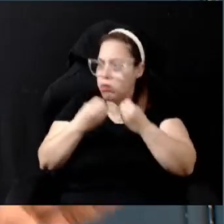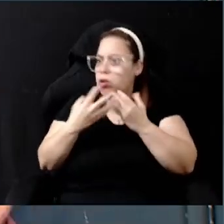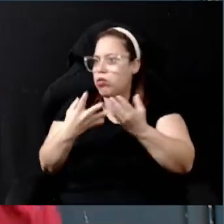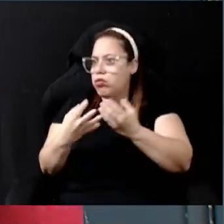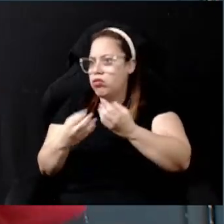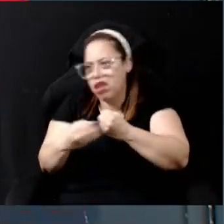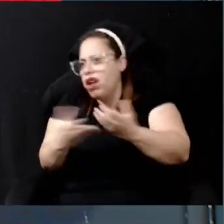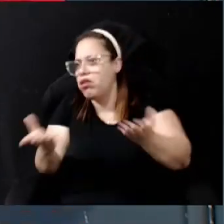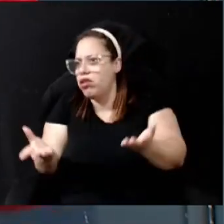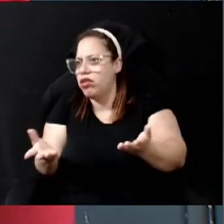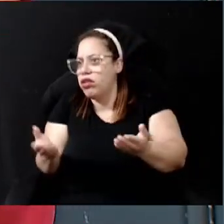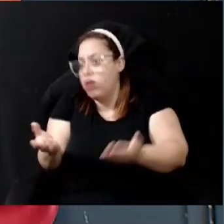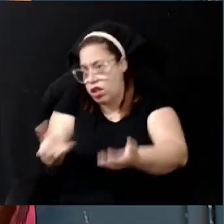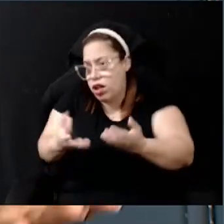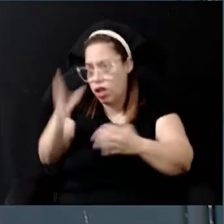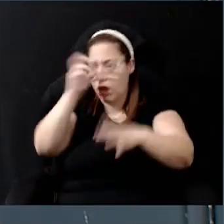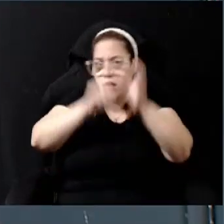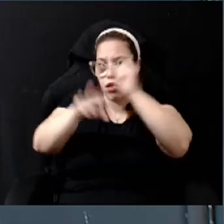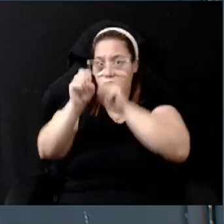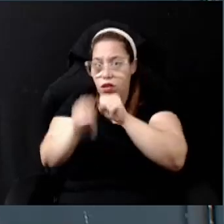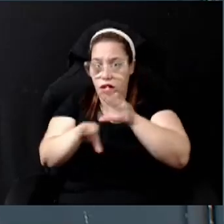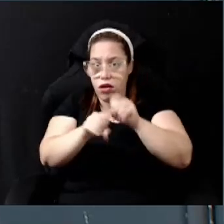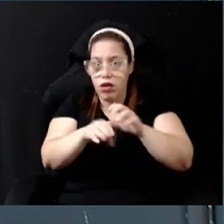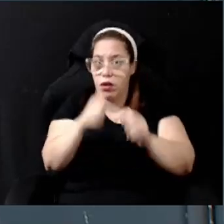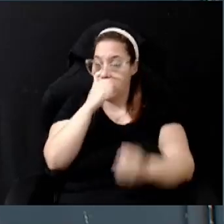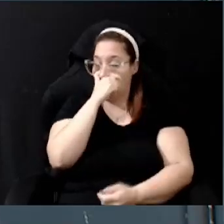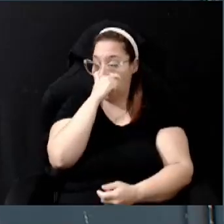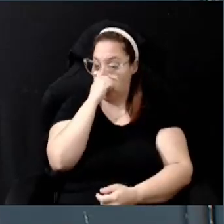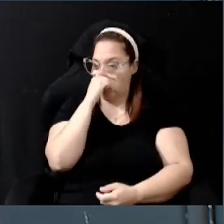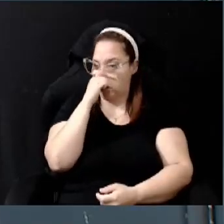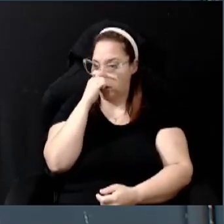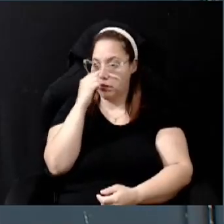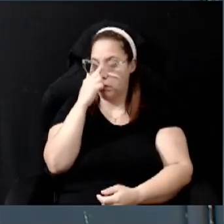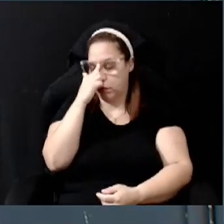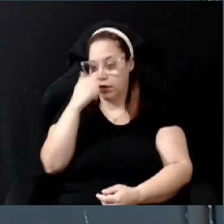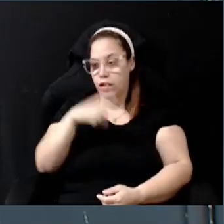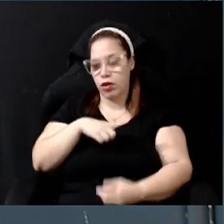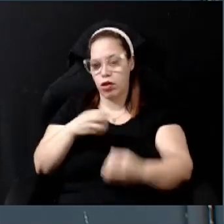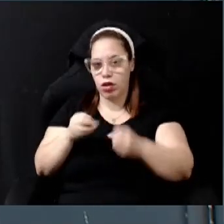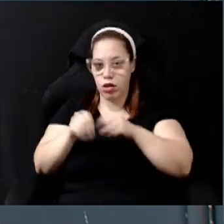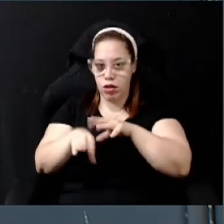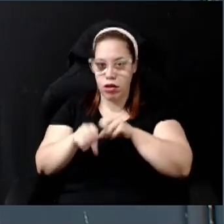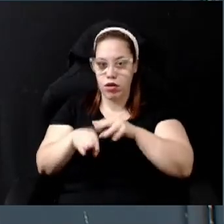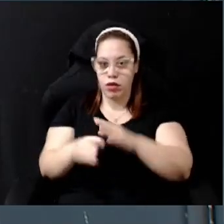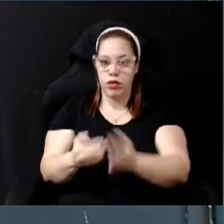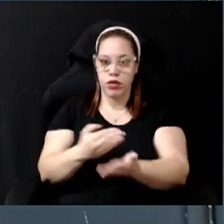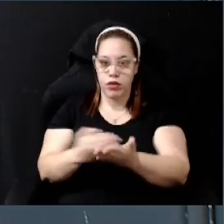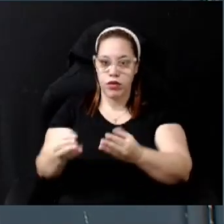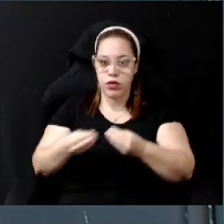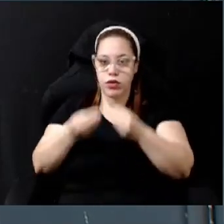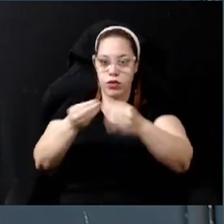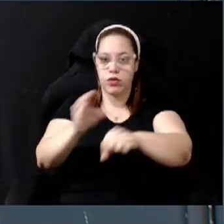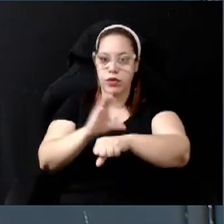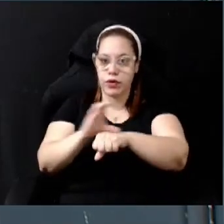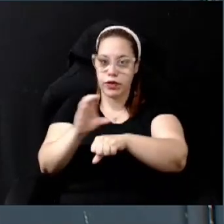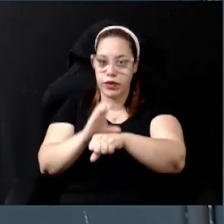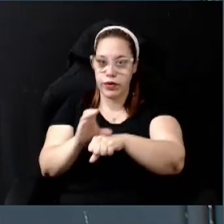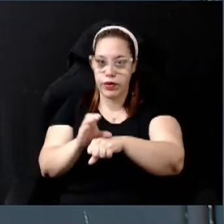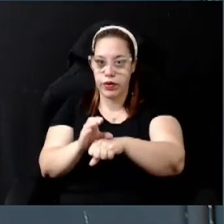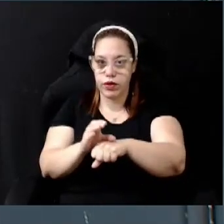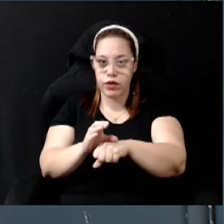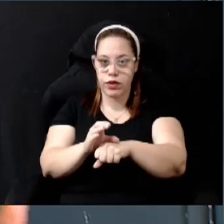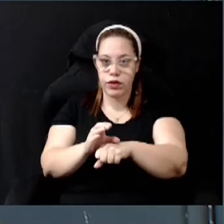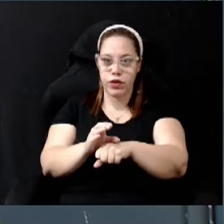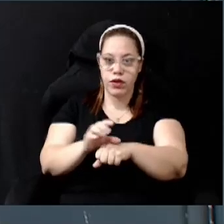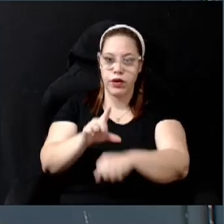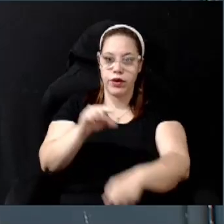você quer aprender, eu vou ensinar aquilo que eu tenho para ensinar. Comecei a oferecer os cursos. Do meu curso saiu 2